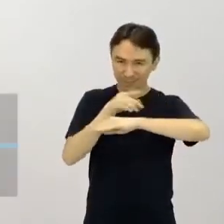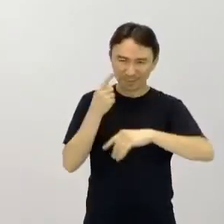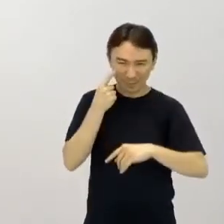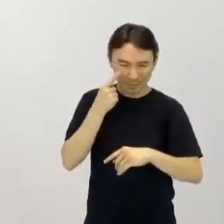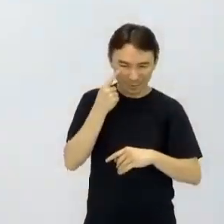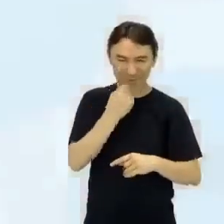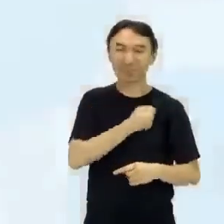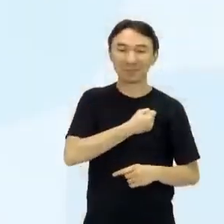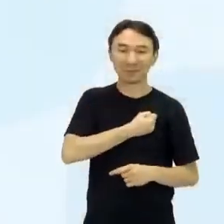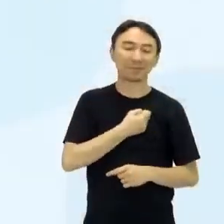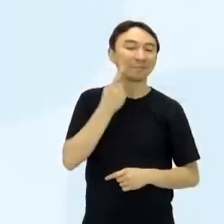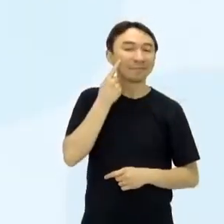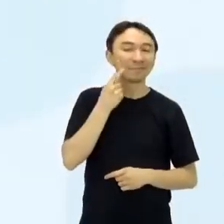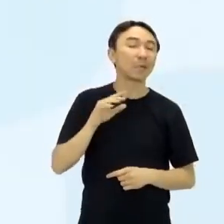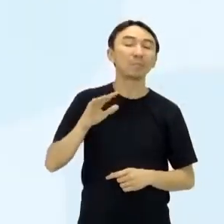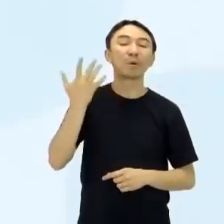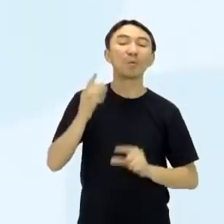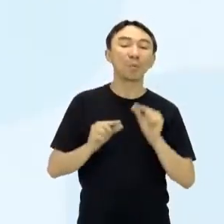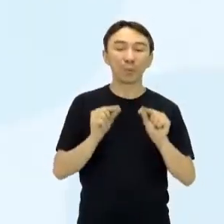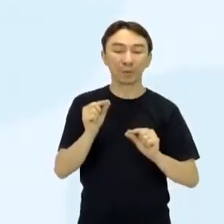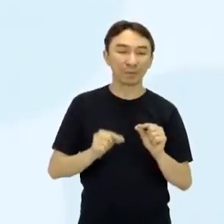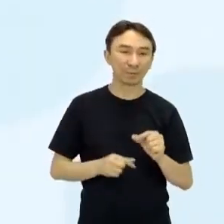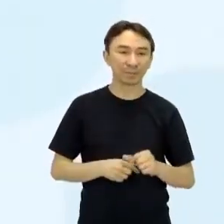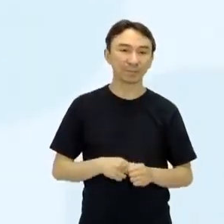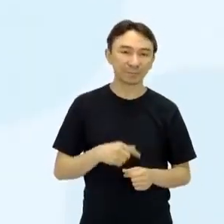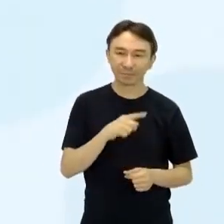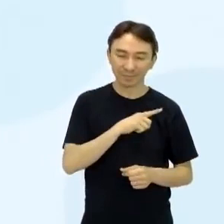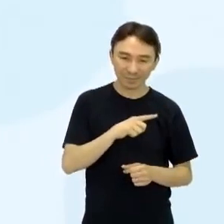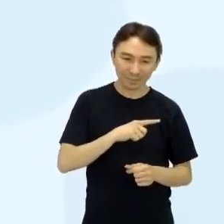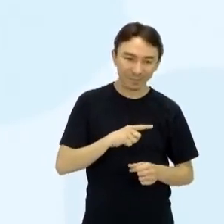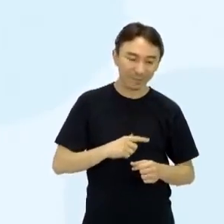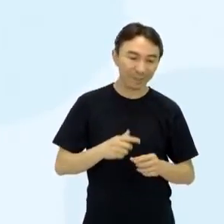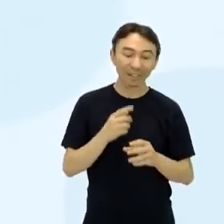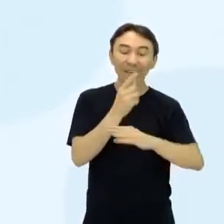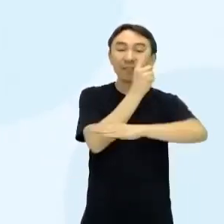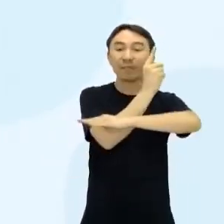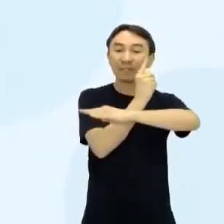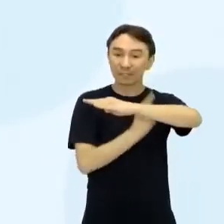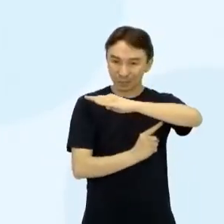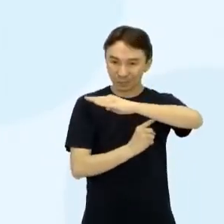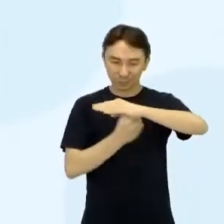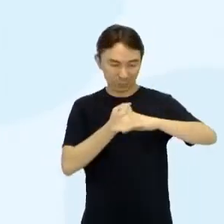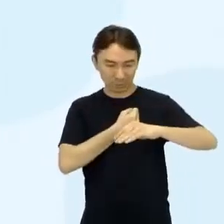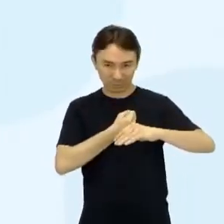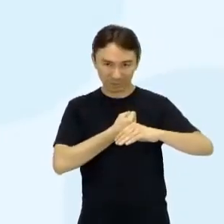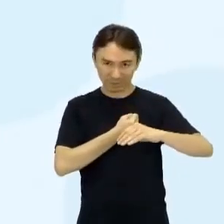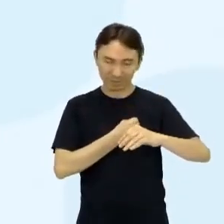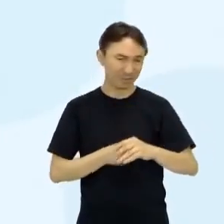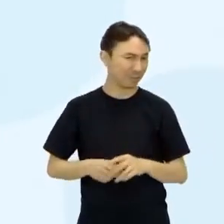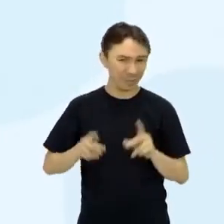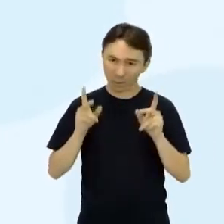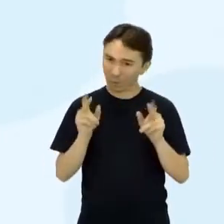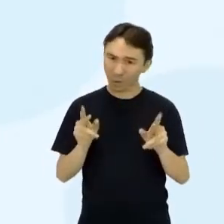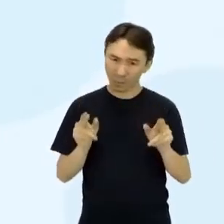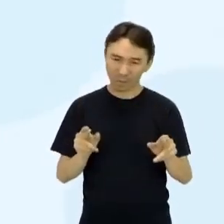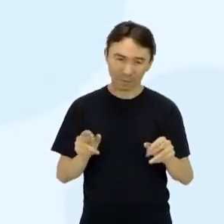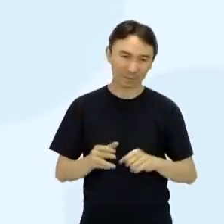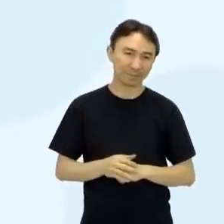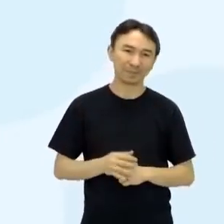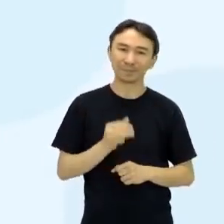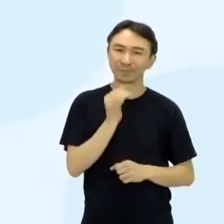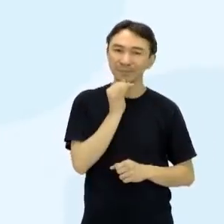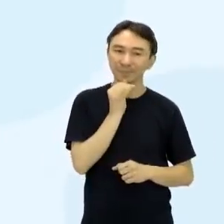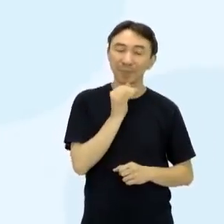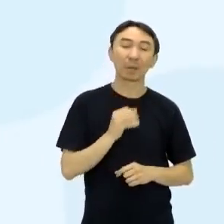Vamos lá? Olha só. Quando calculamos a fração de um número, é a mesmíssima coisa, né? Olha só.